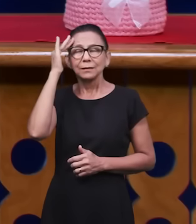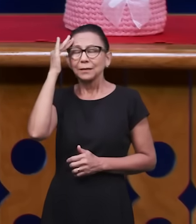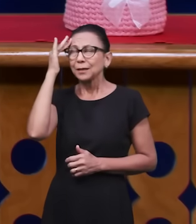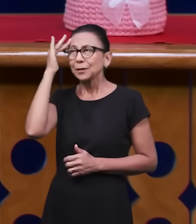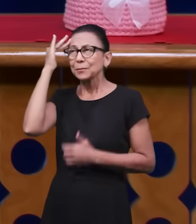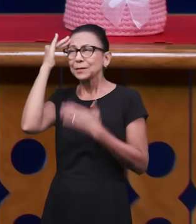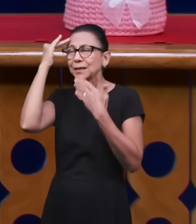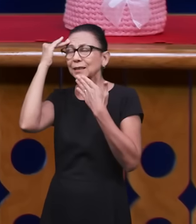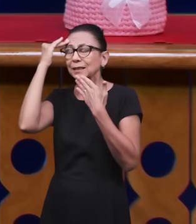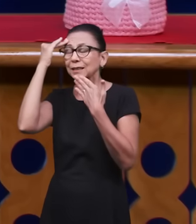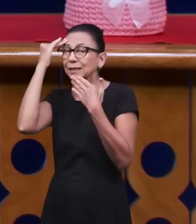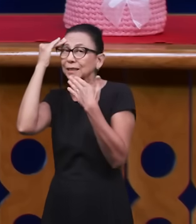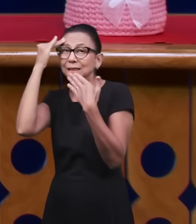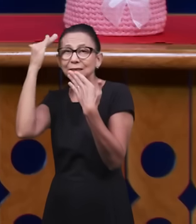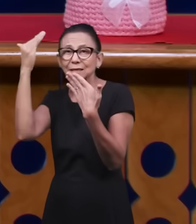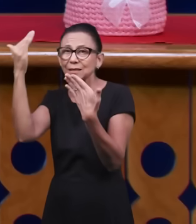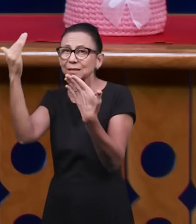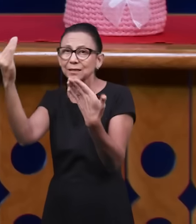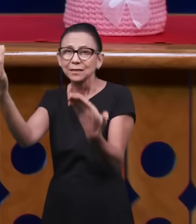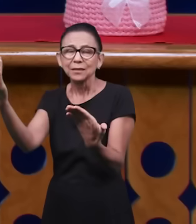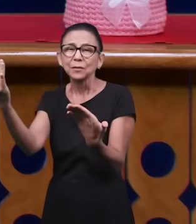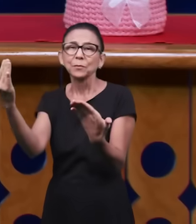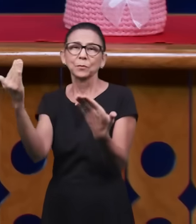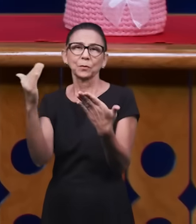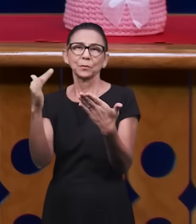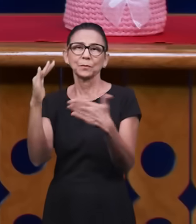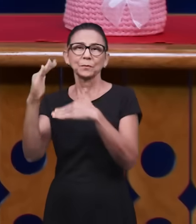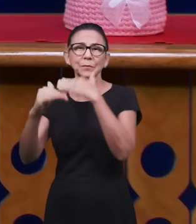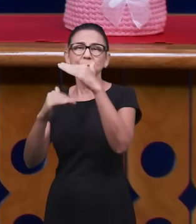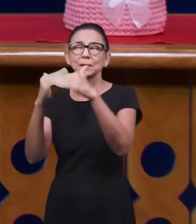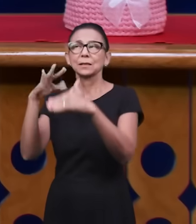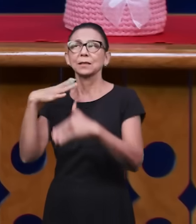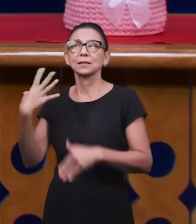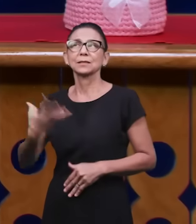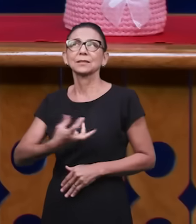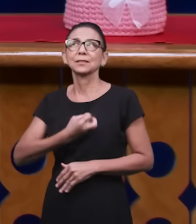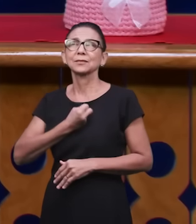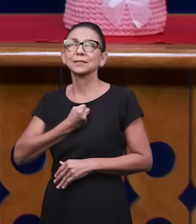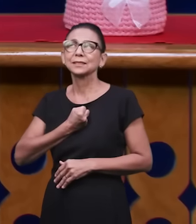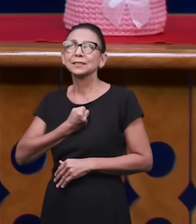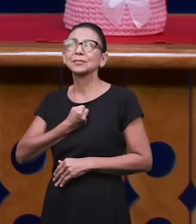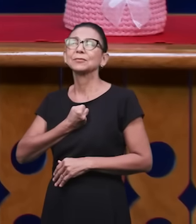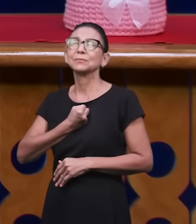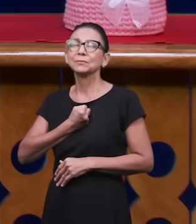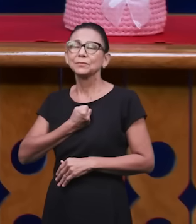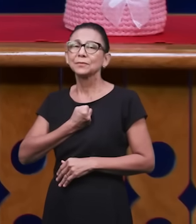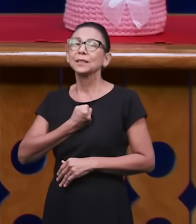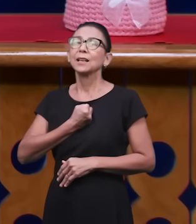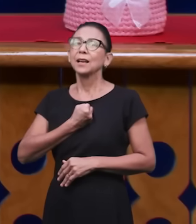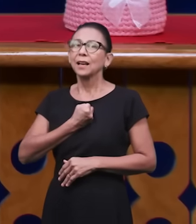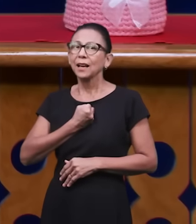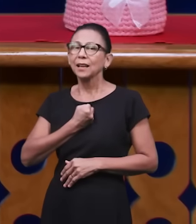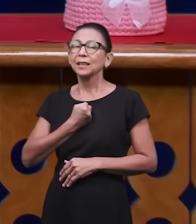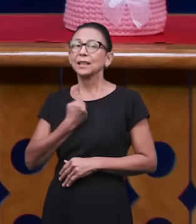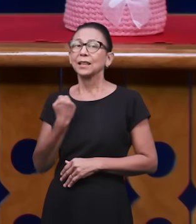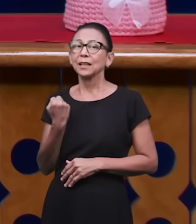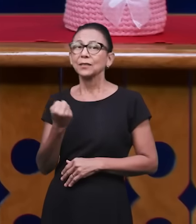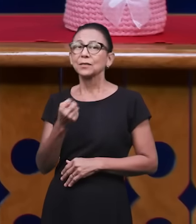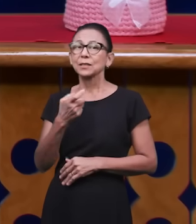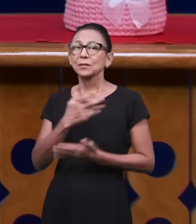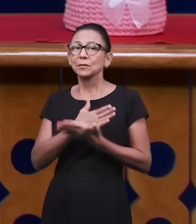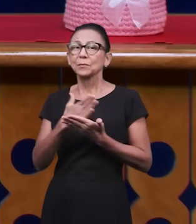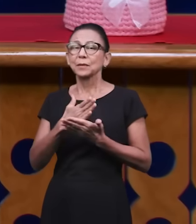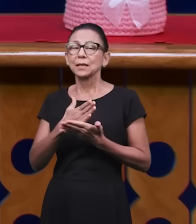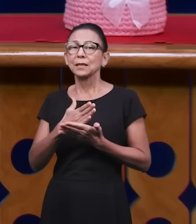se consolida na nossa vida de tal forma que as experiências com o Senhor vão aumentando a cada dia e